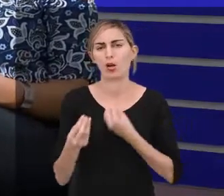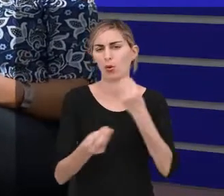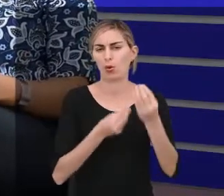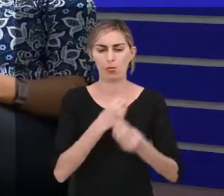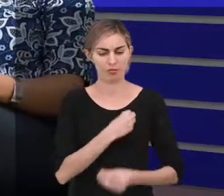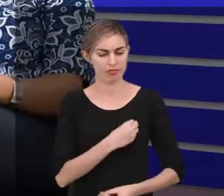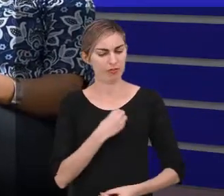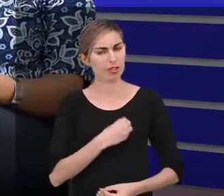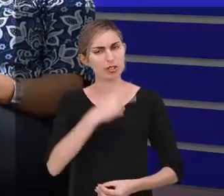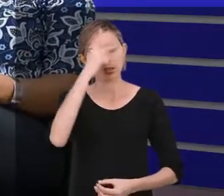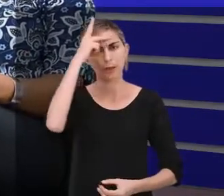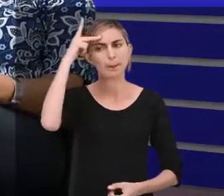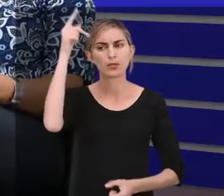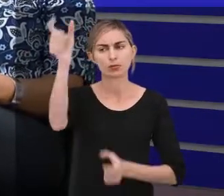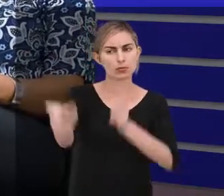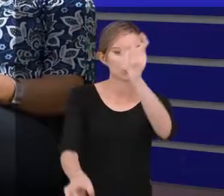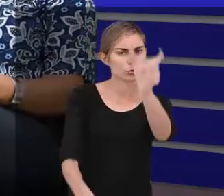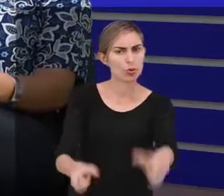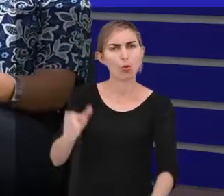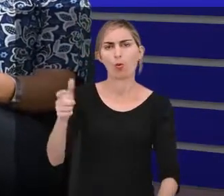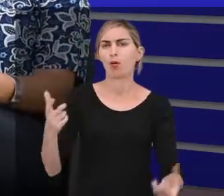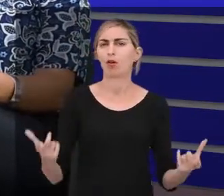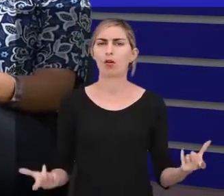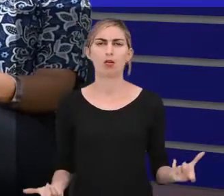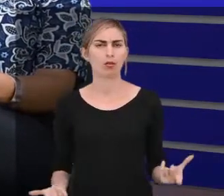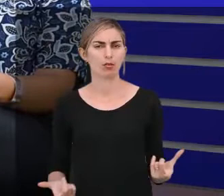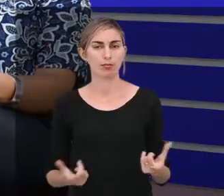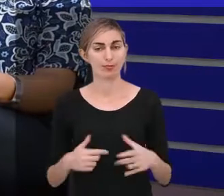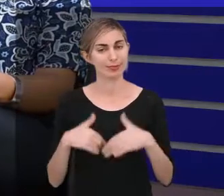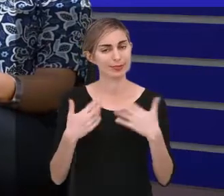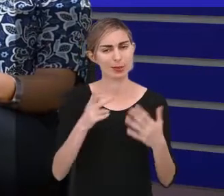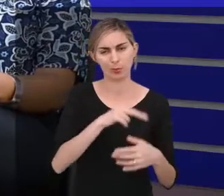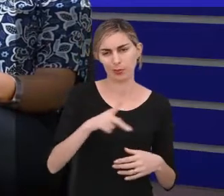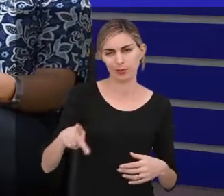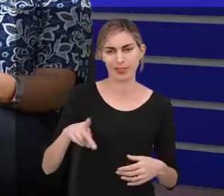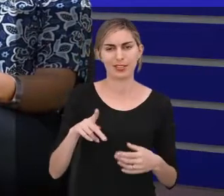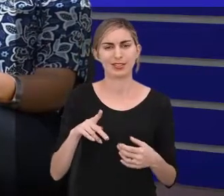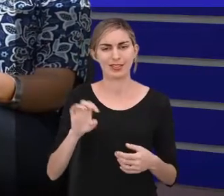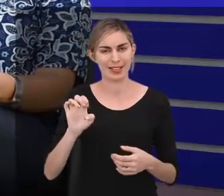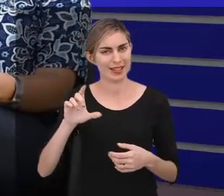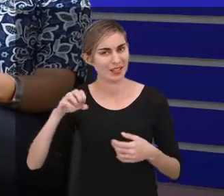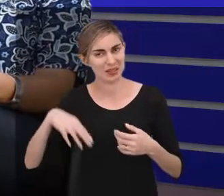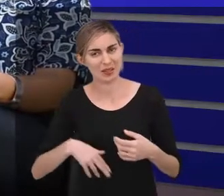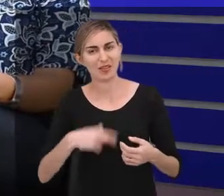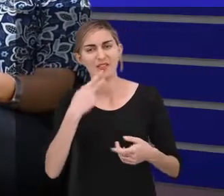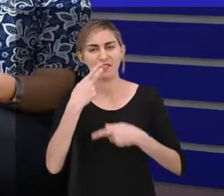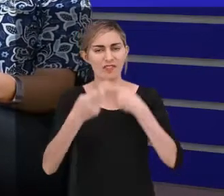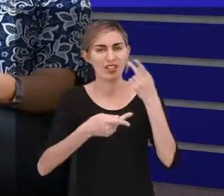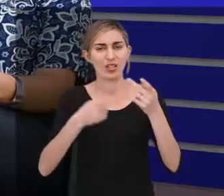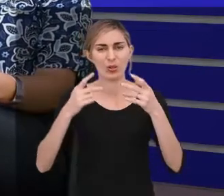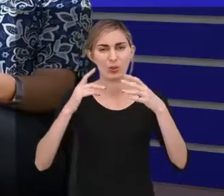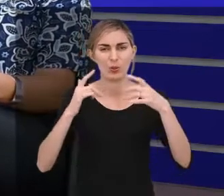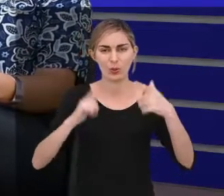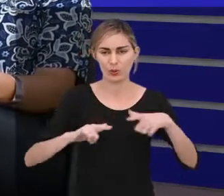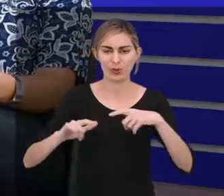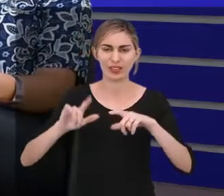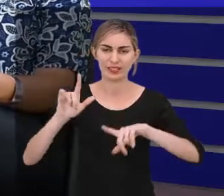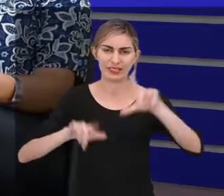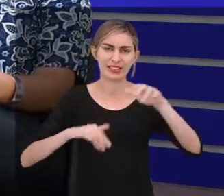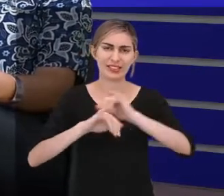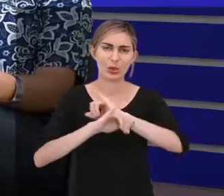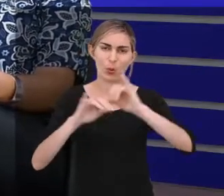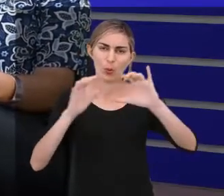das pessoas e na vida de organizações. Então, professora Ellen, já falamos também um pouco sobre canais de informação, né? Sim.